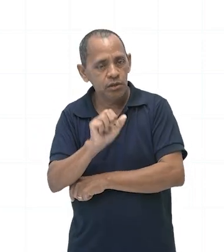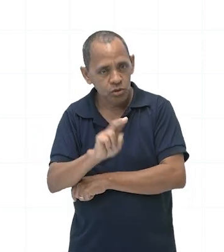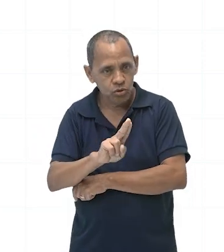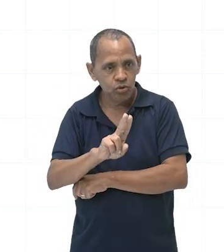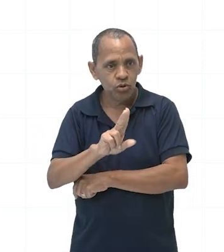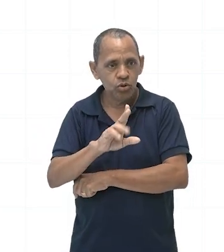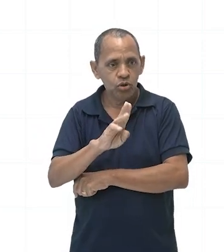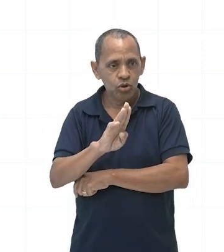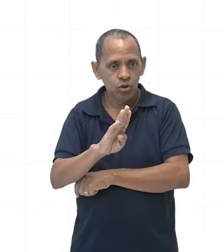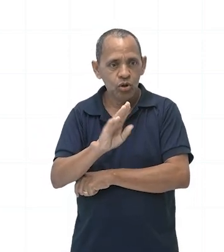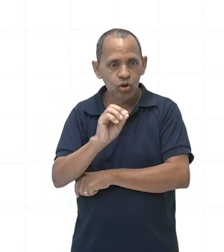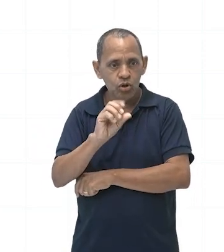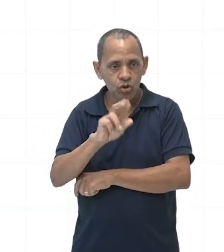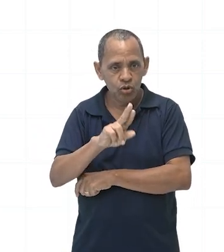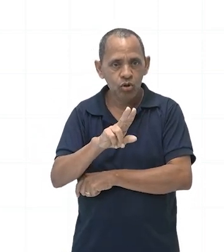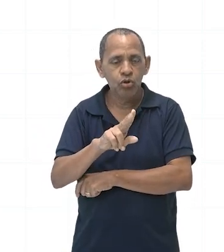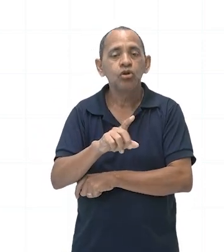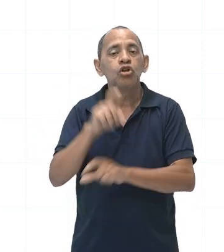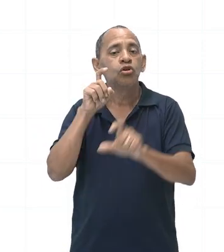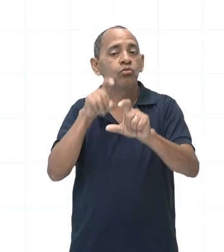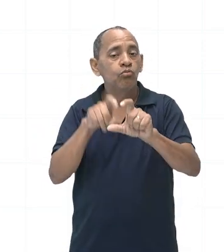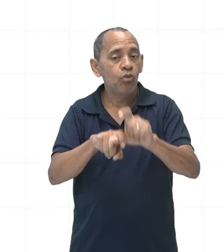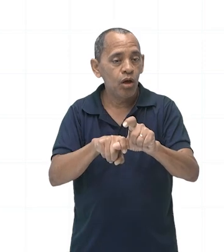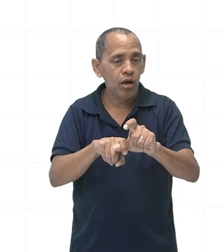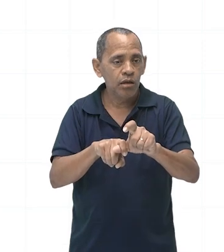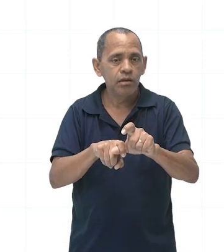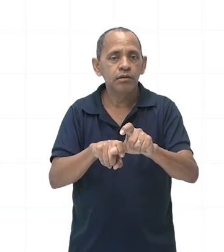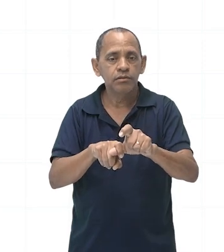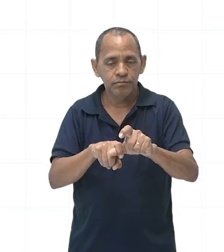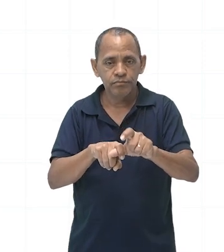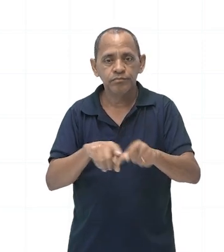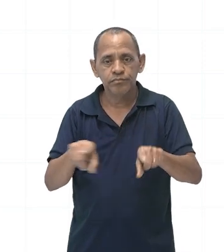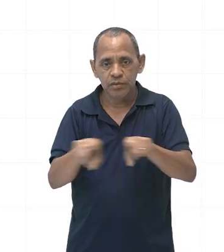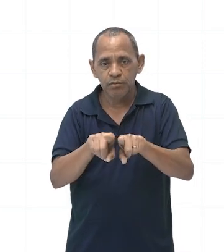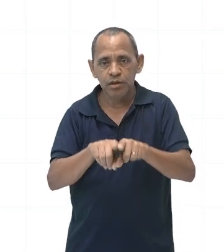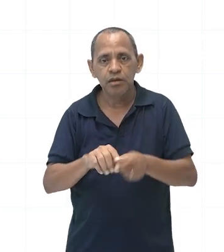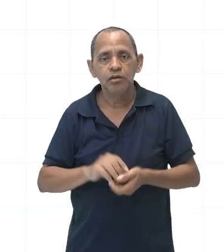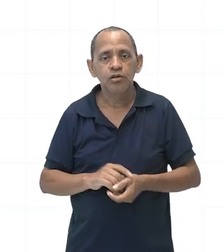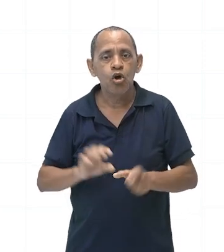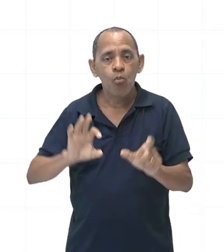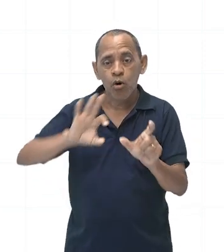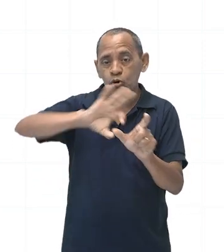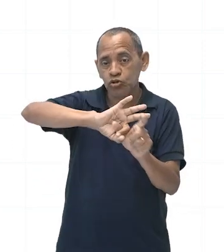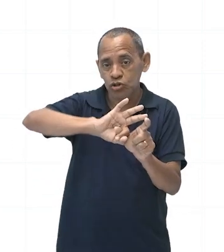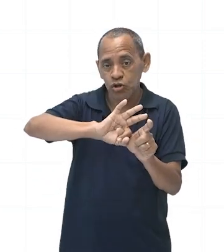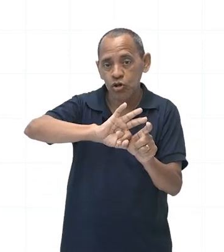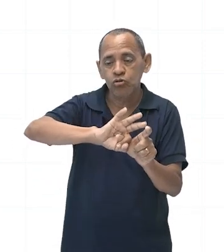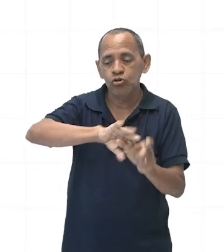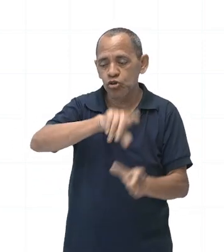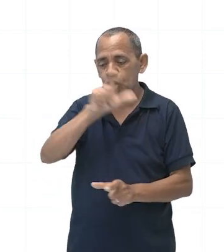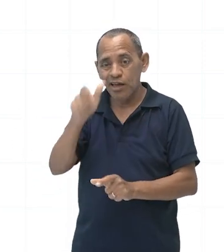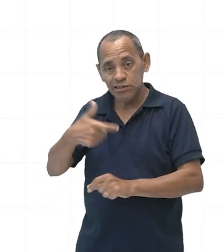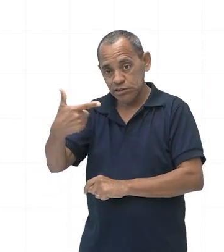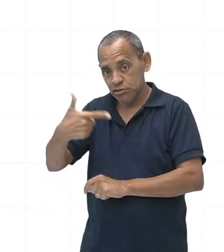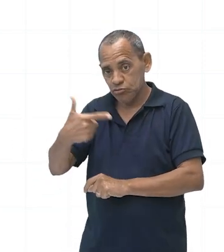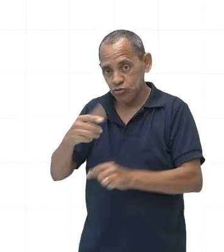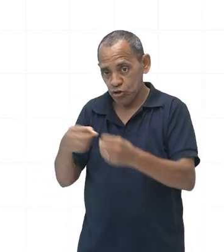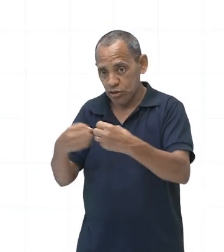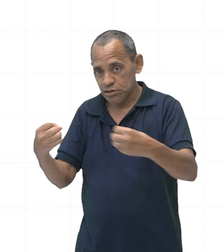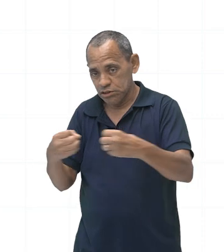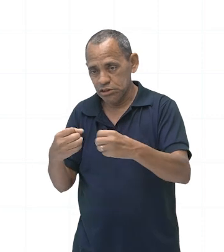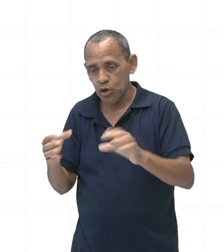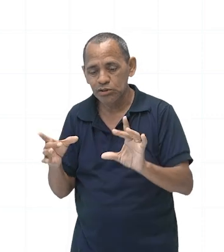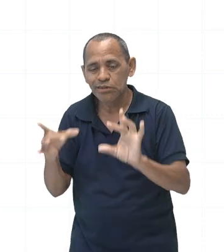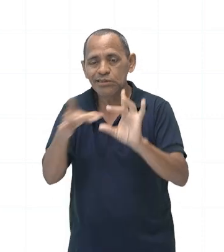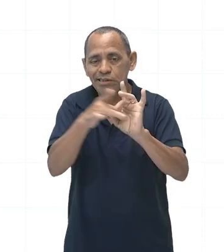nós temos uma estrutura parecida, uma primeira oração, uma conjunção e uma segunda oração que está ligada à